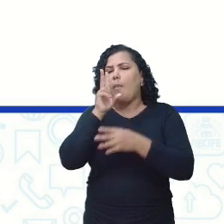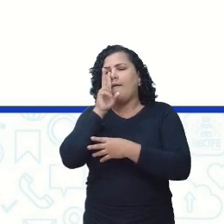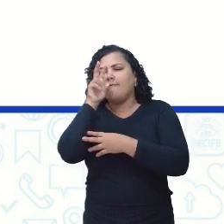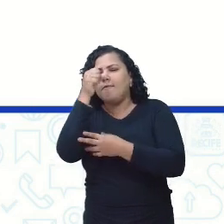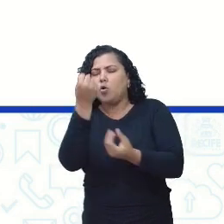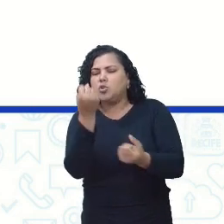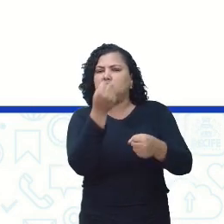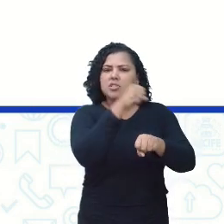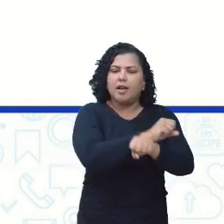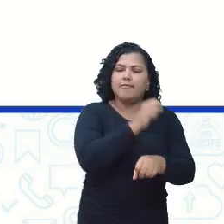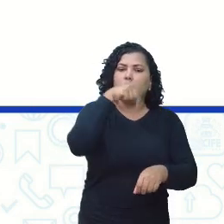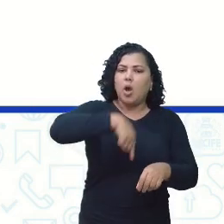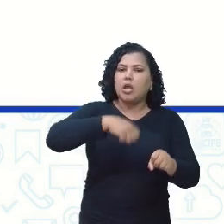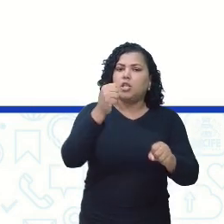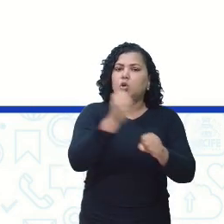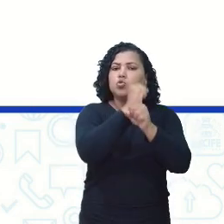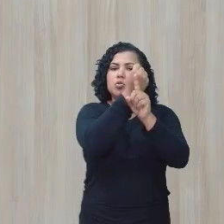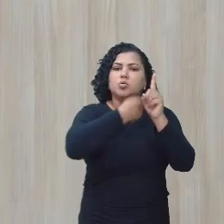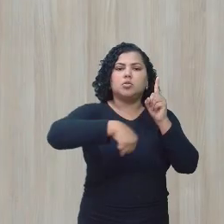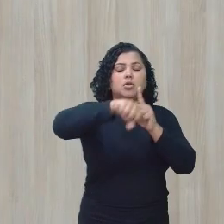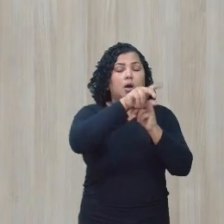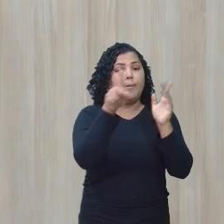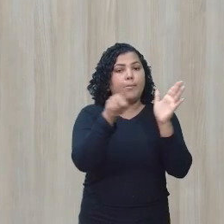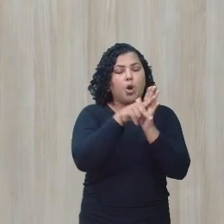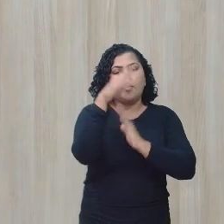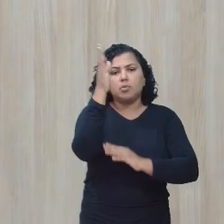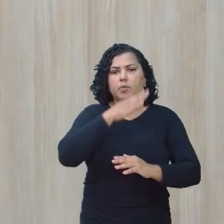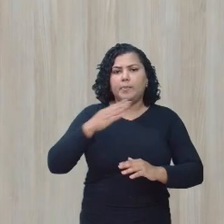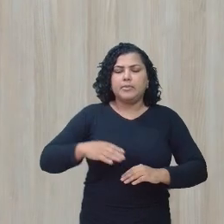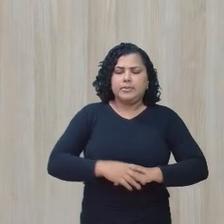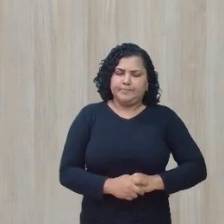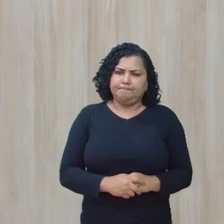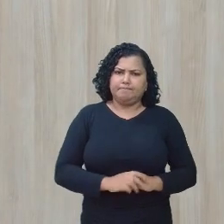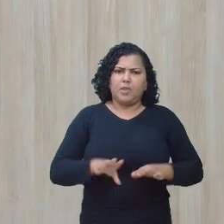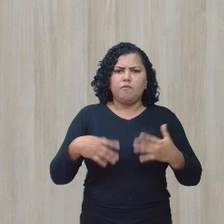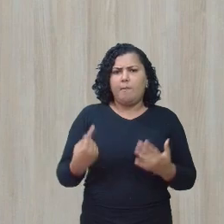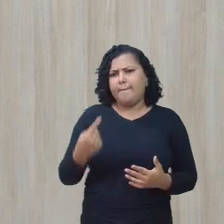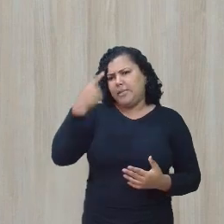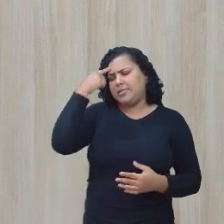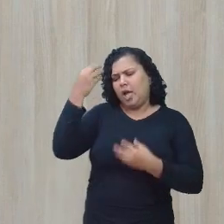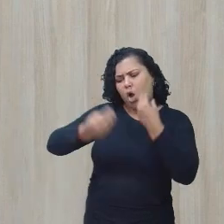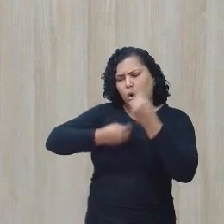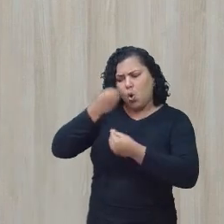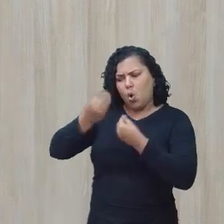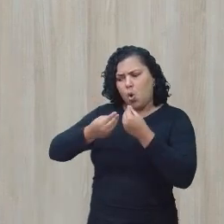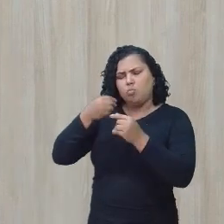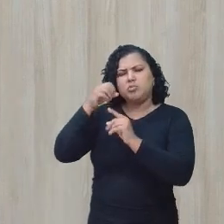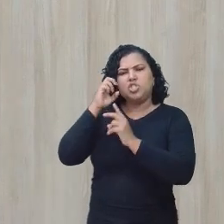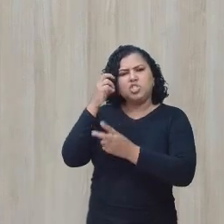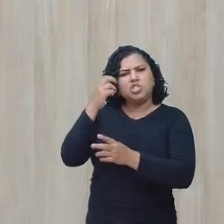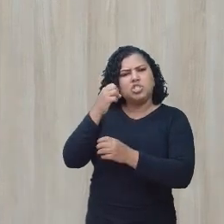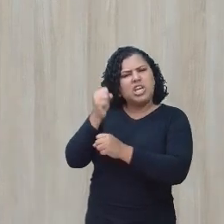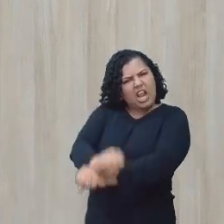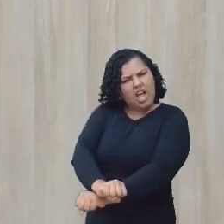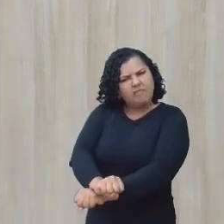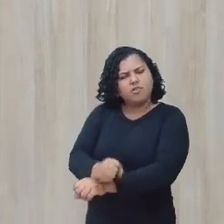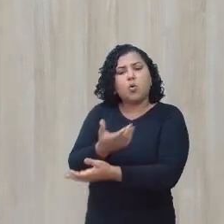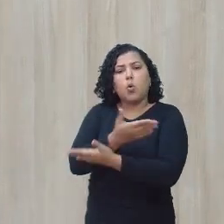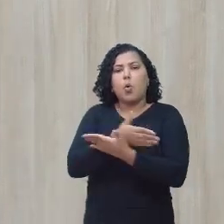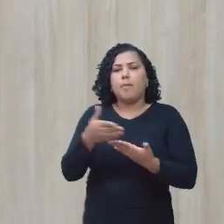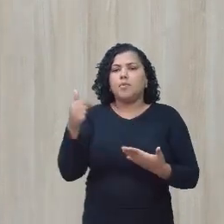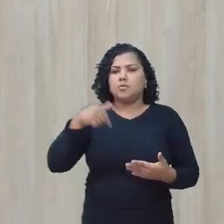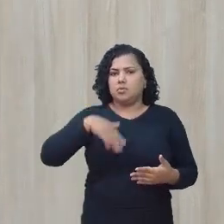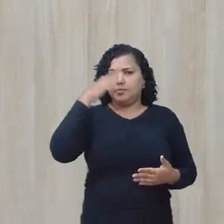nossos objetivos. E aí vamos começar pensando como é que essa escravidão ela se estruturou aqui no Brasil no início. Então, já